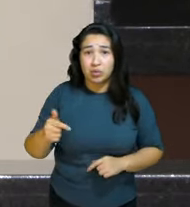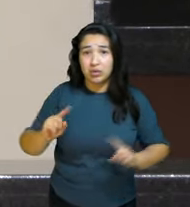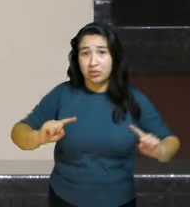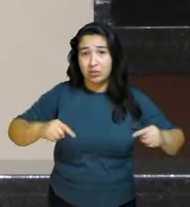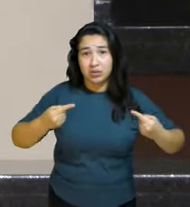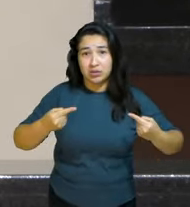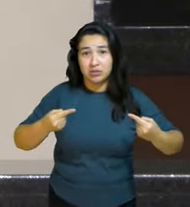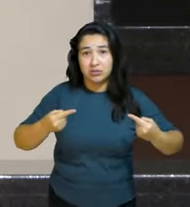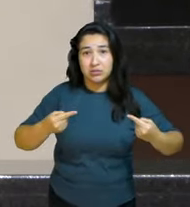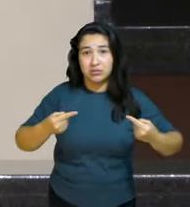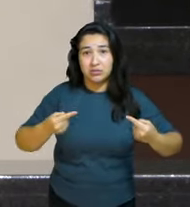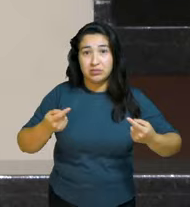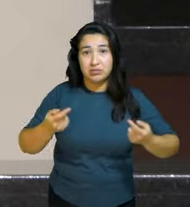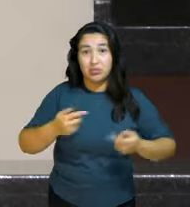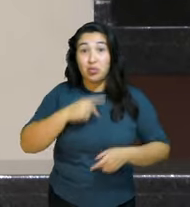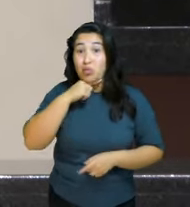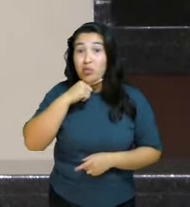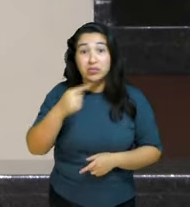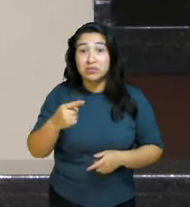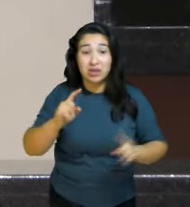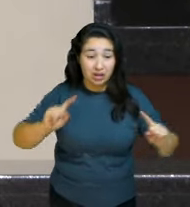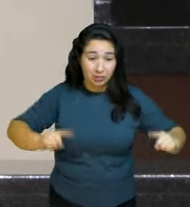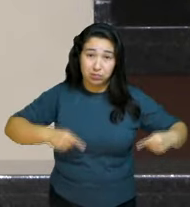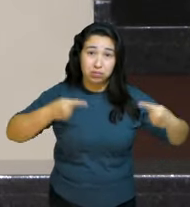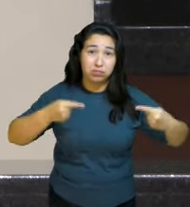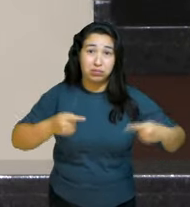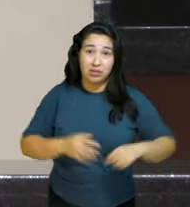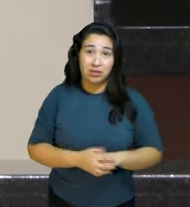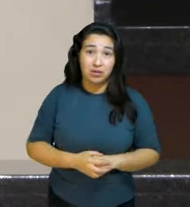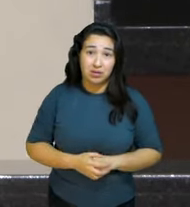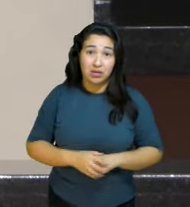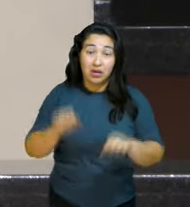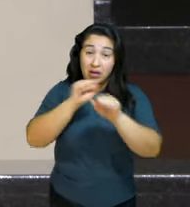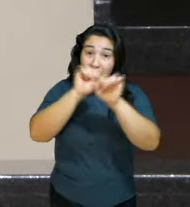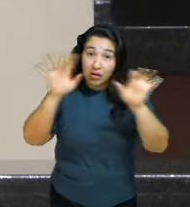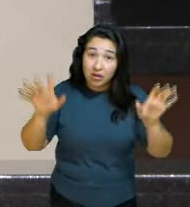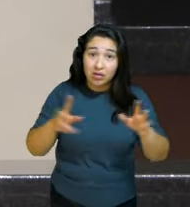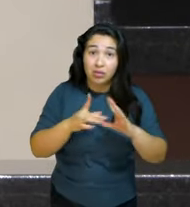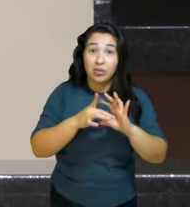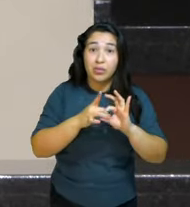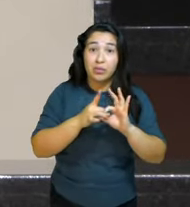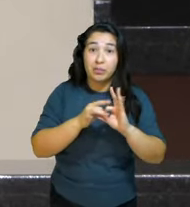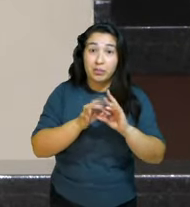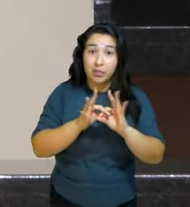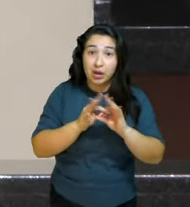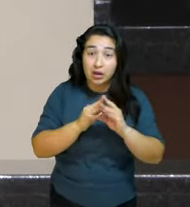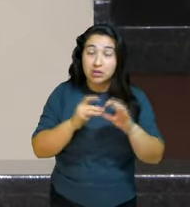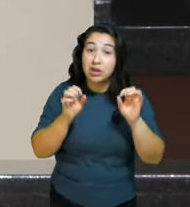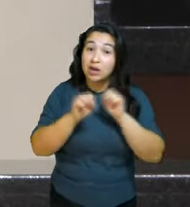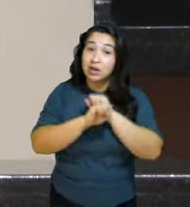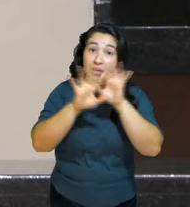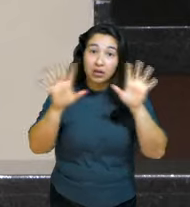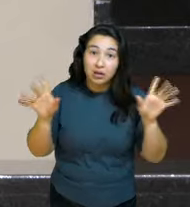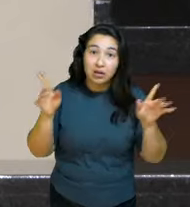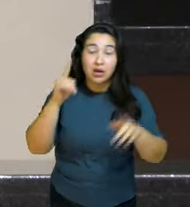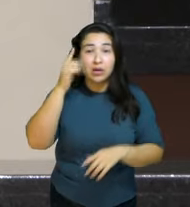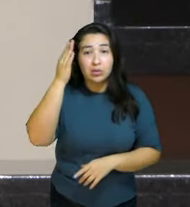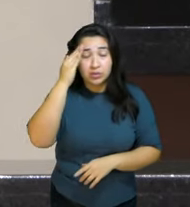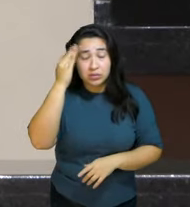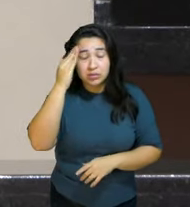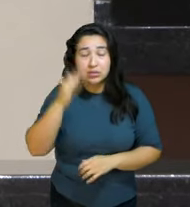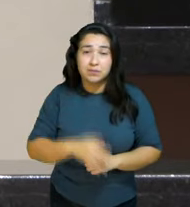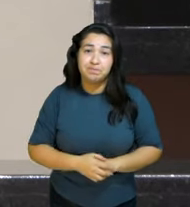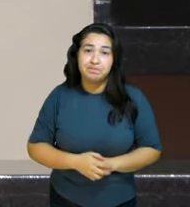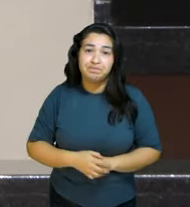não tem competição, sem as federações não tem competição. Ficou claro isso? O Parajás que deixou claro isso. Então, que a gente possa ter um